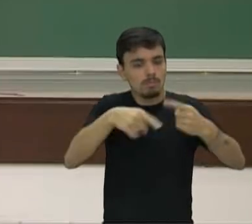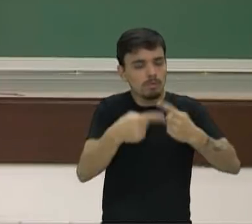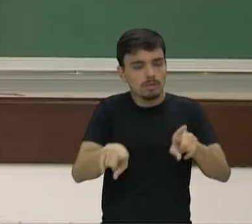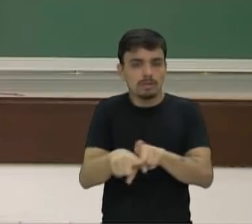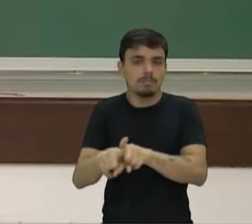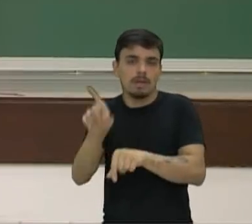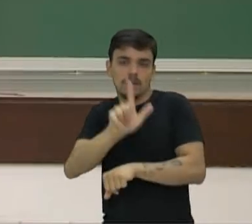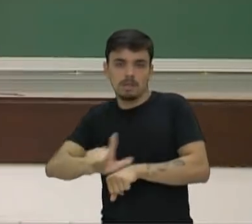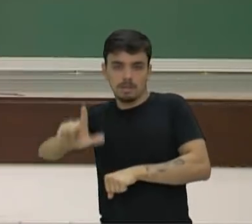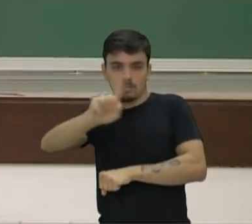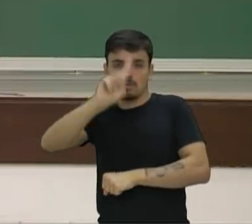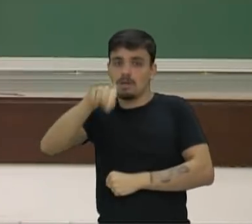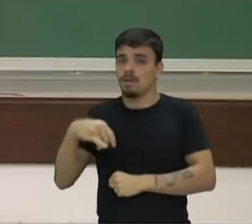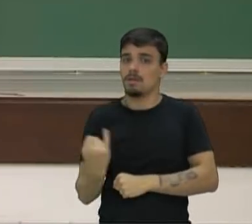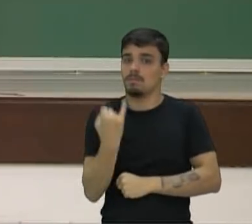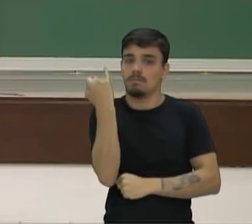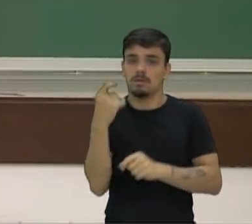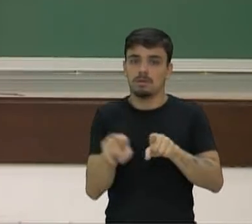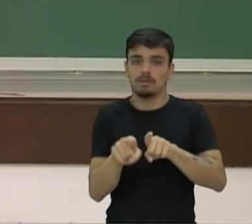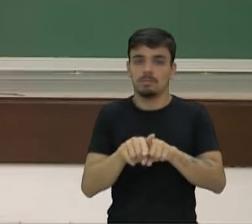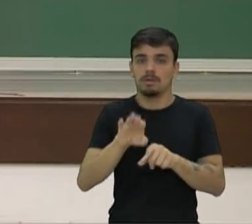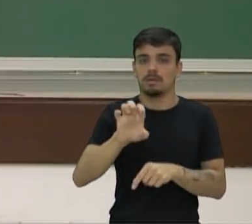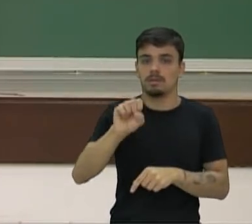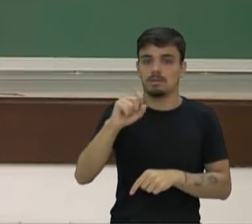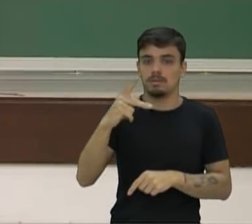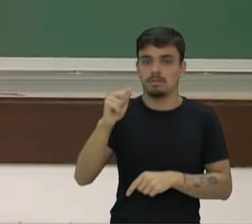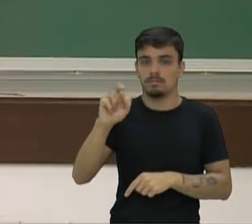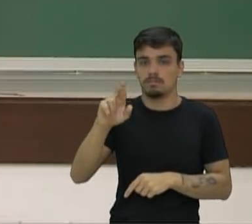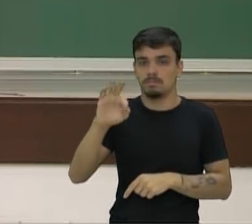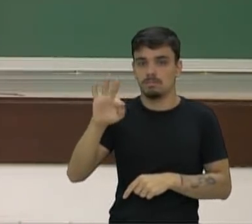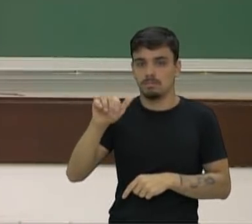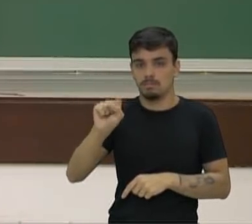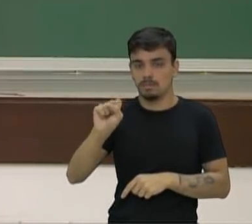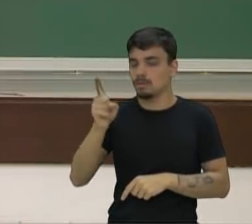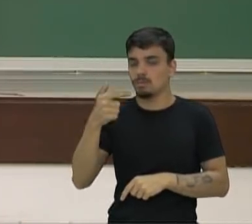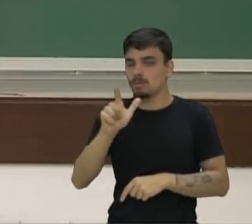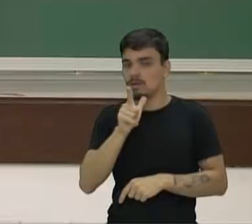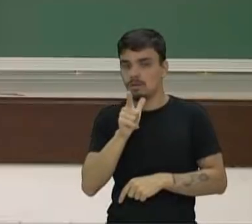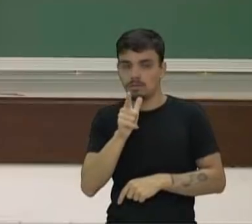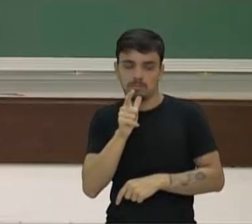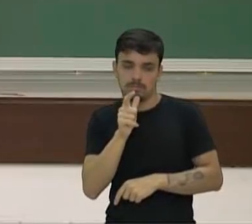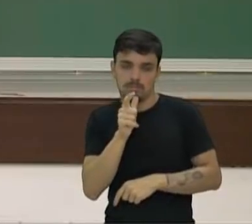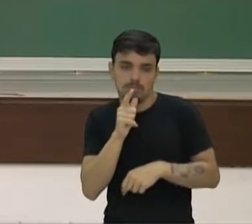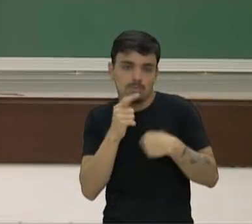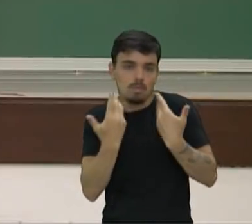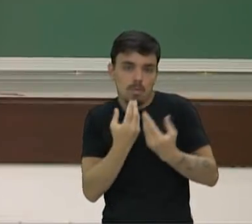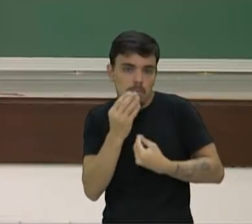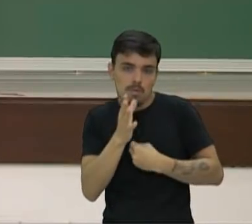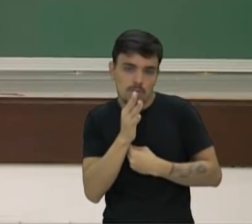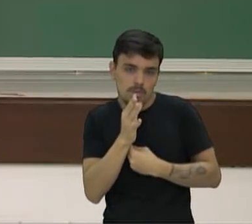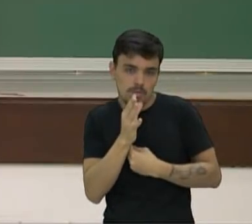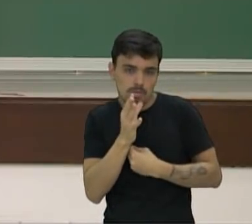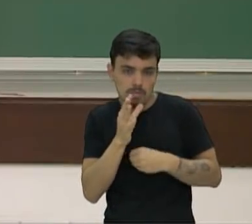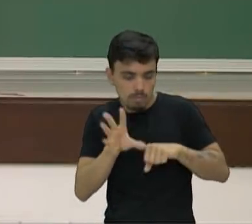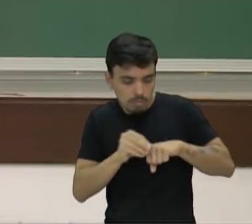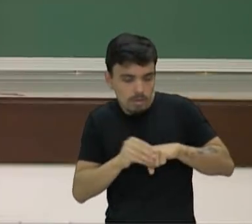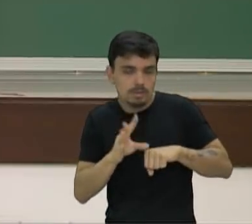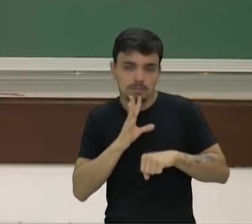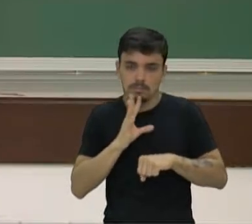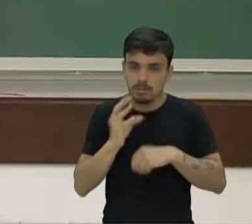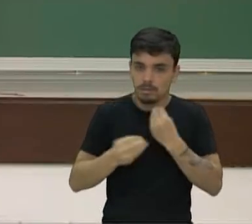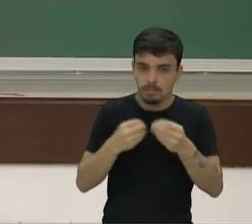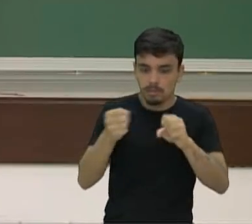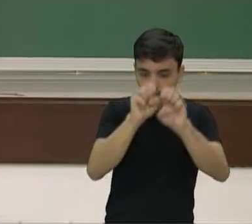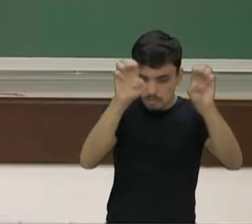muito importante. Em Esparta vocês viram que não tinha tanto conhecimento assim, o estudo, a educação não era tão grande